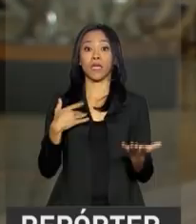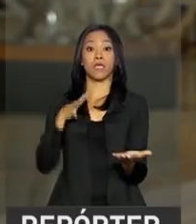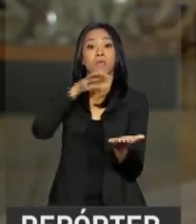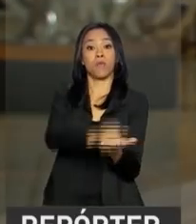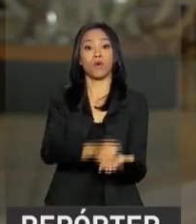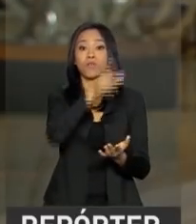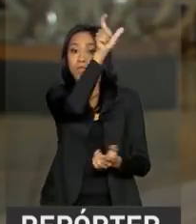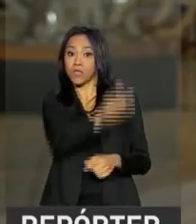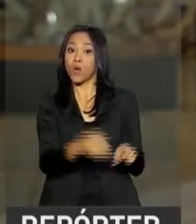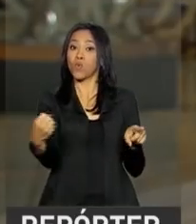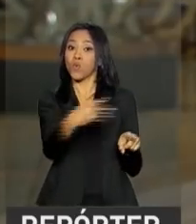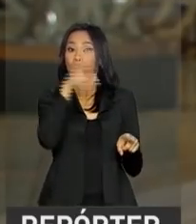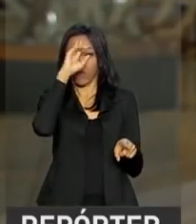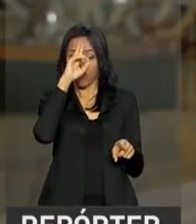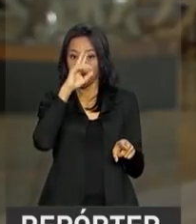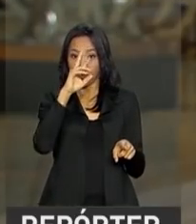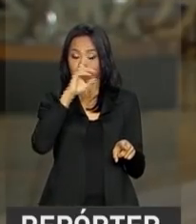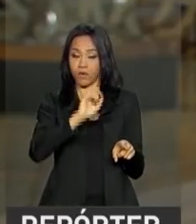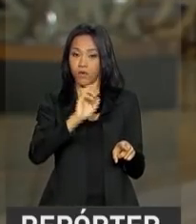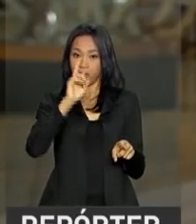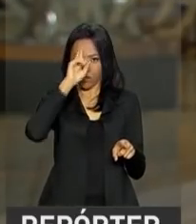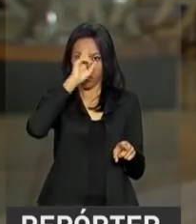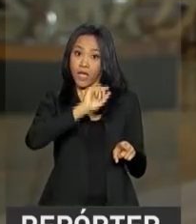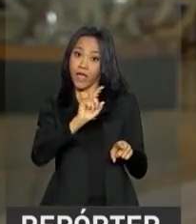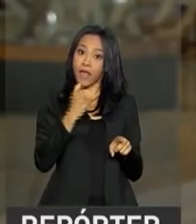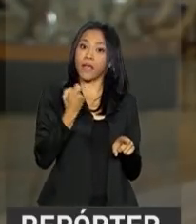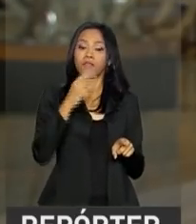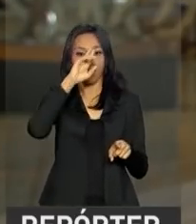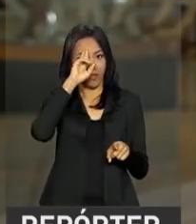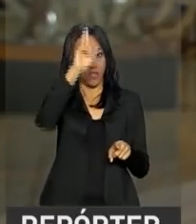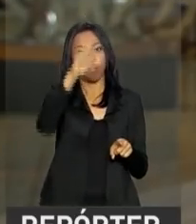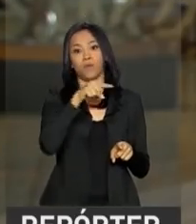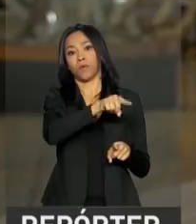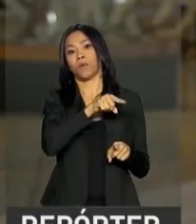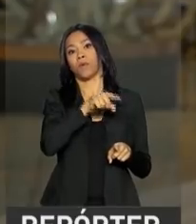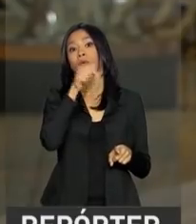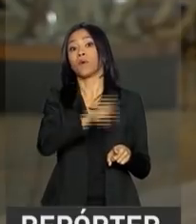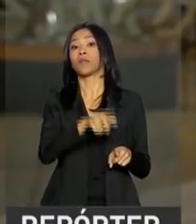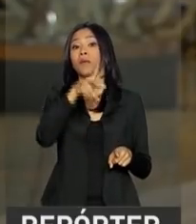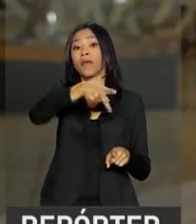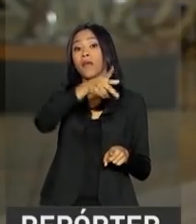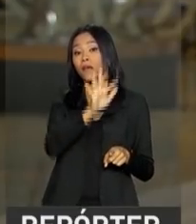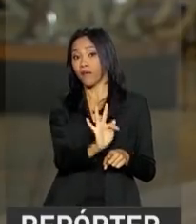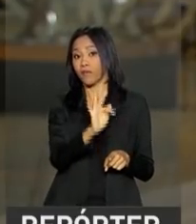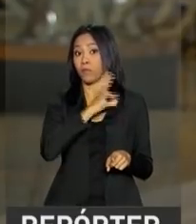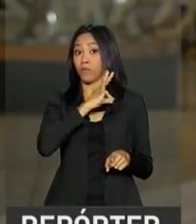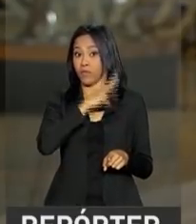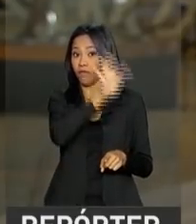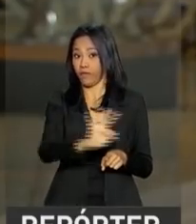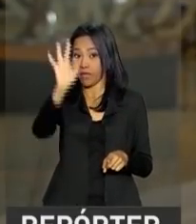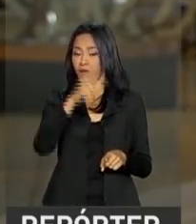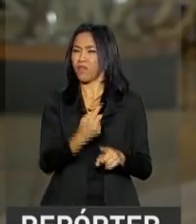gallo ex diretor e diretor executivo da pf o valor atual secretário nacional de segurança pública desde